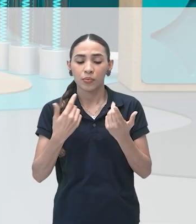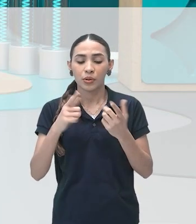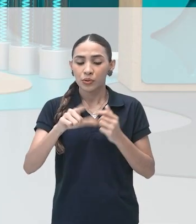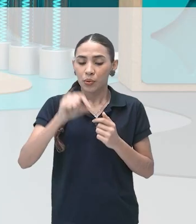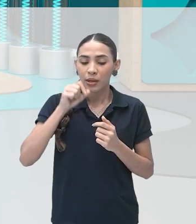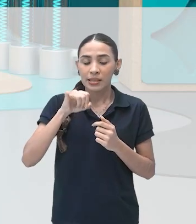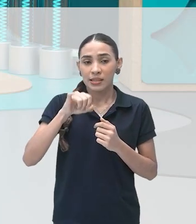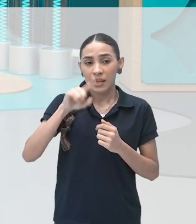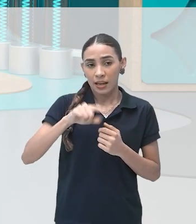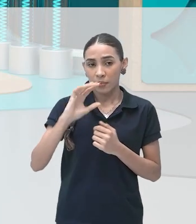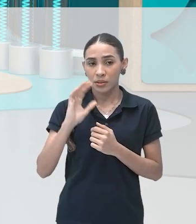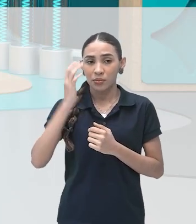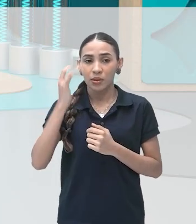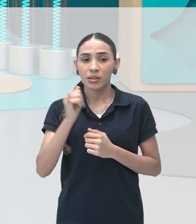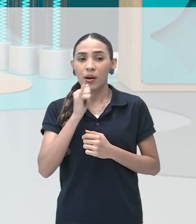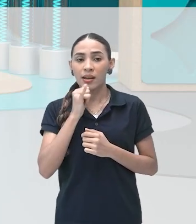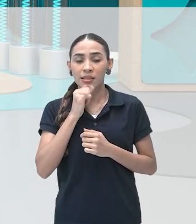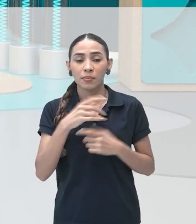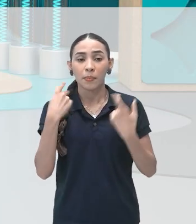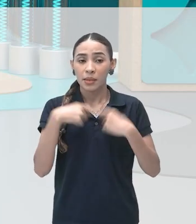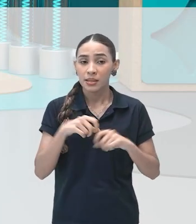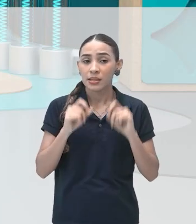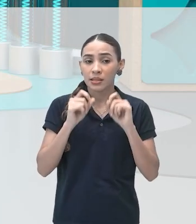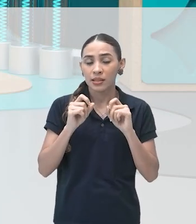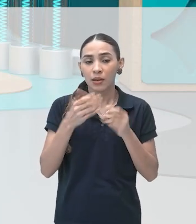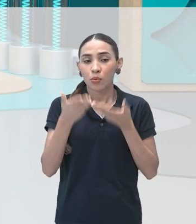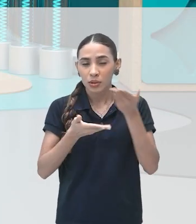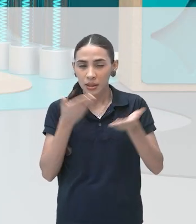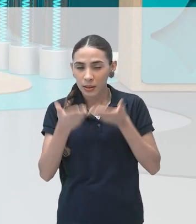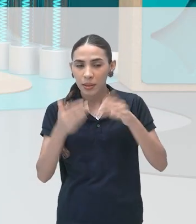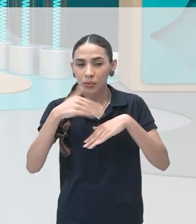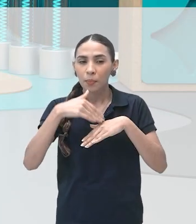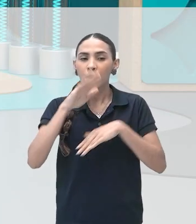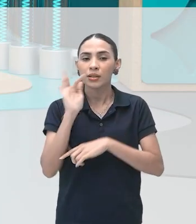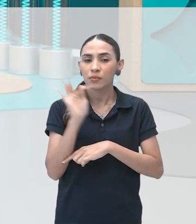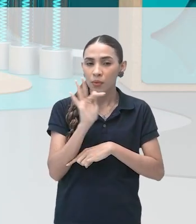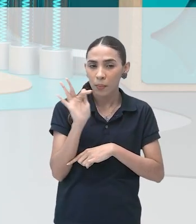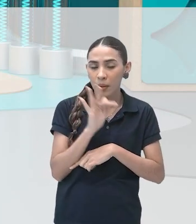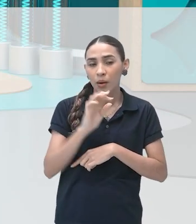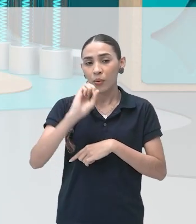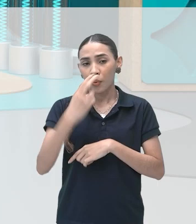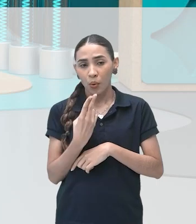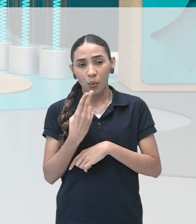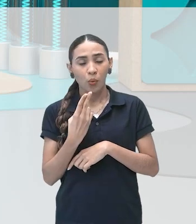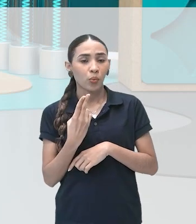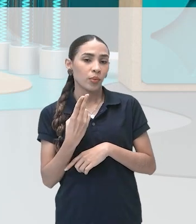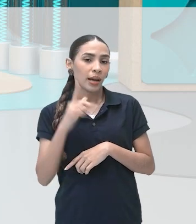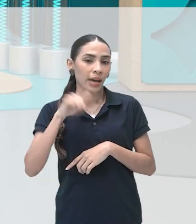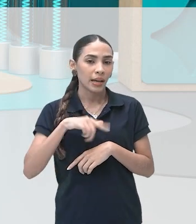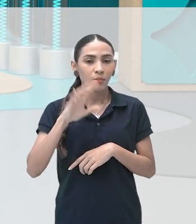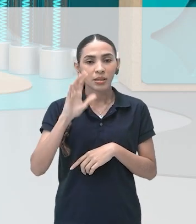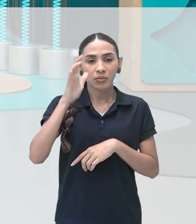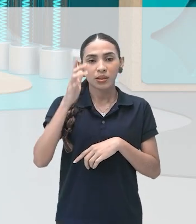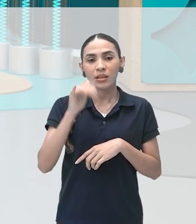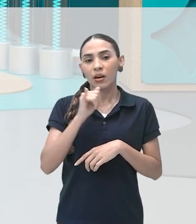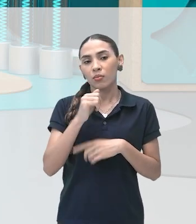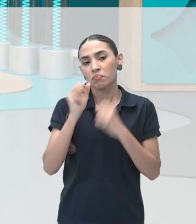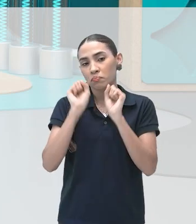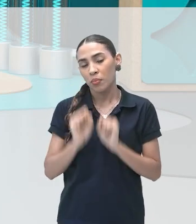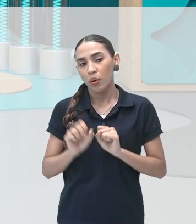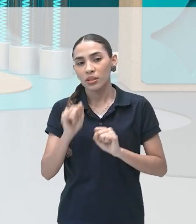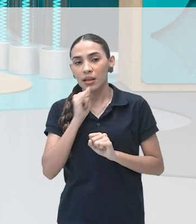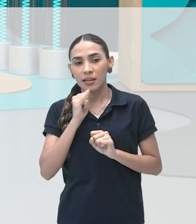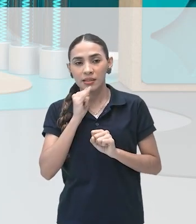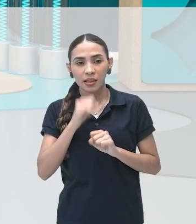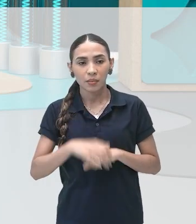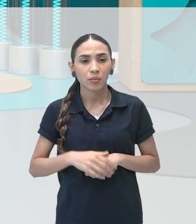uma situação em que se deve ter um tratamento mais formal ou se é uma situação em que se pode